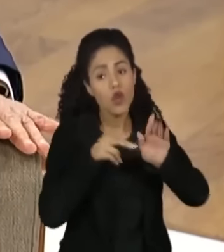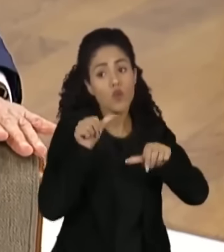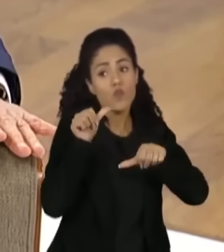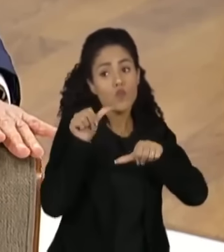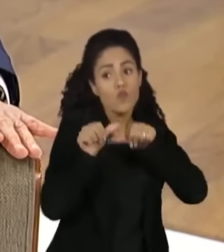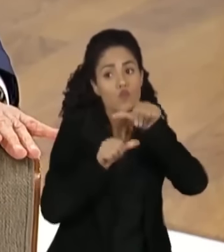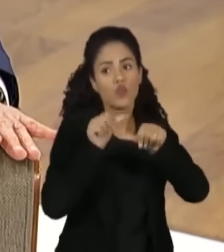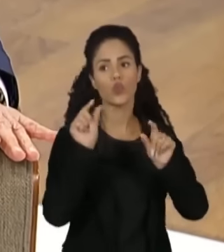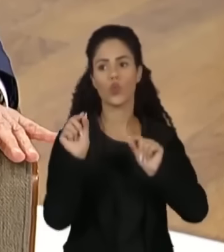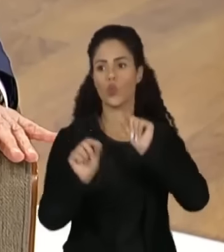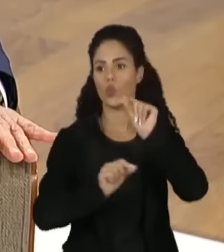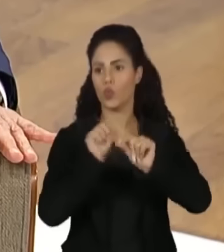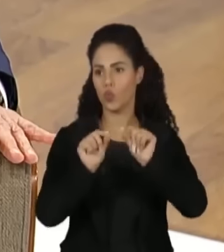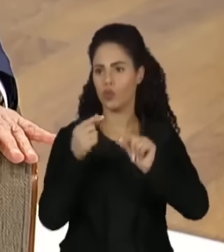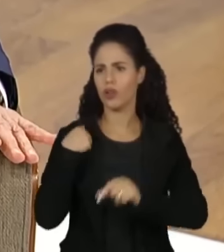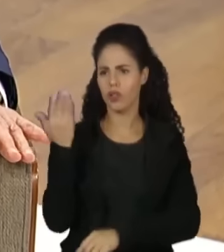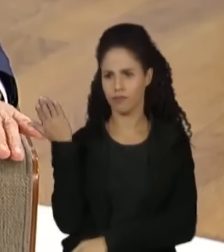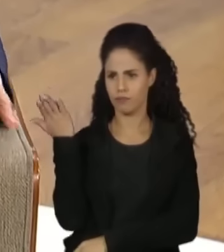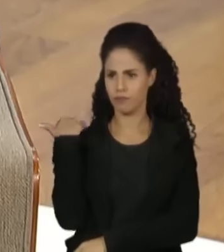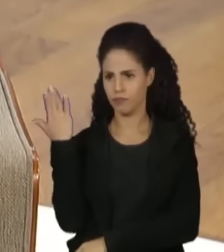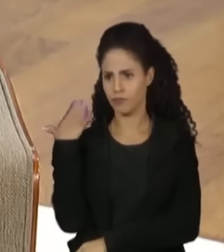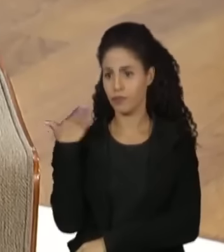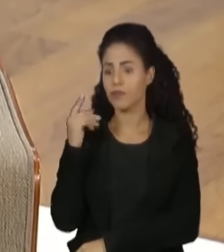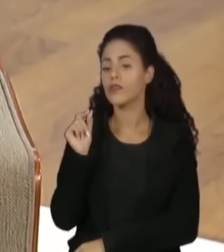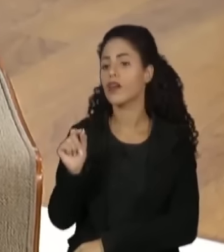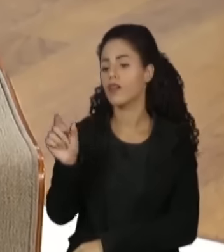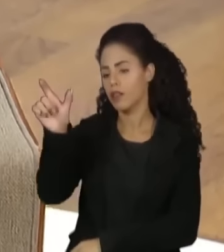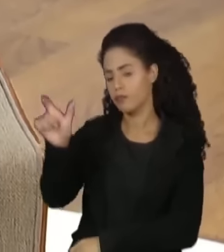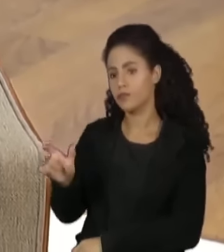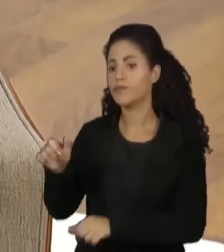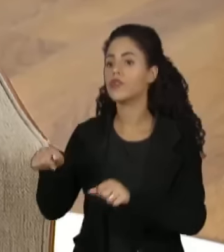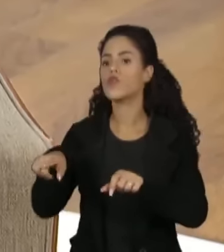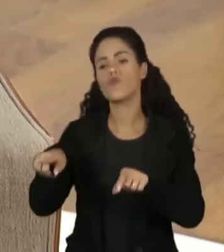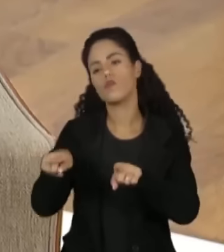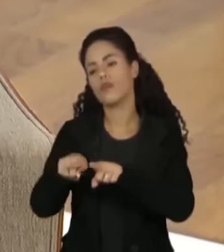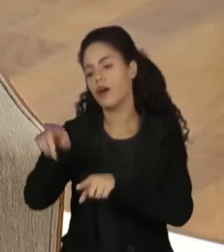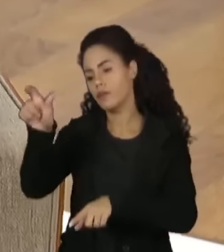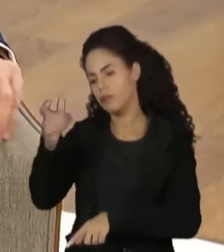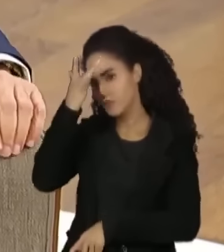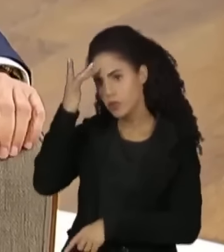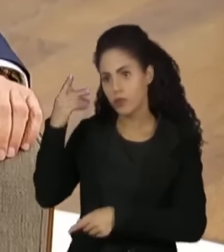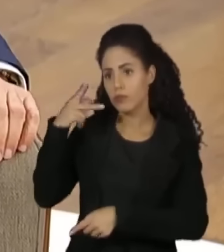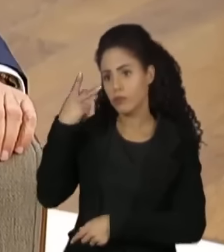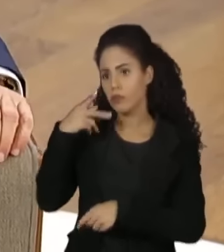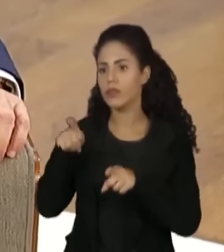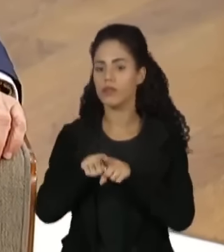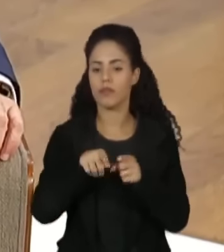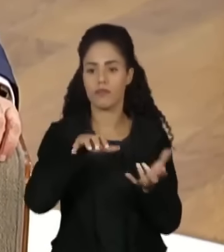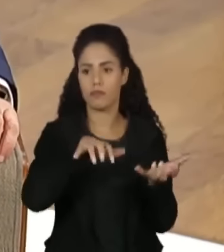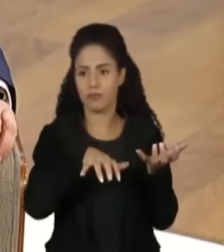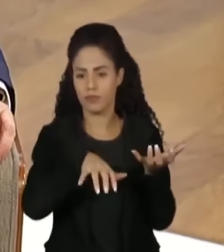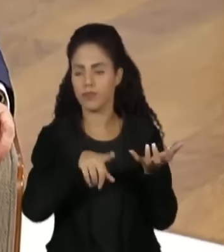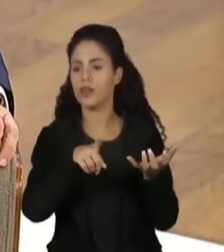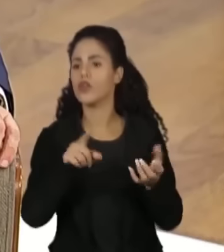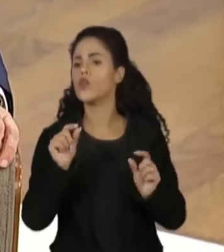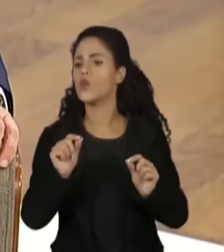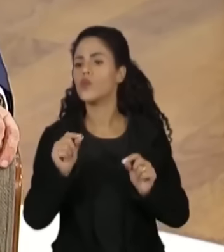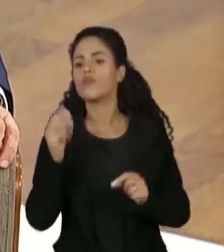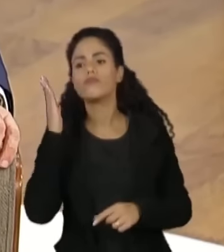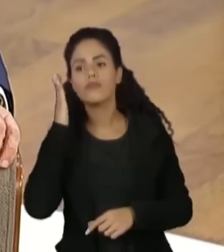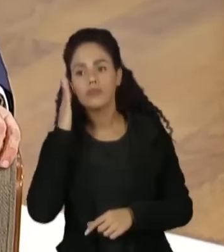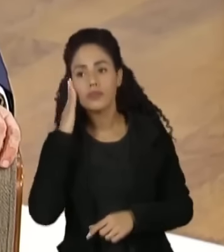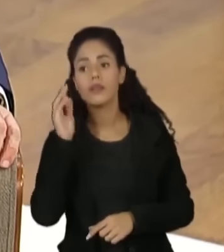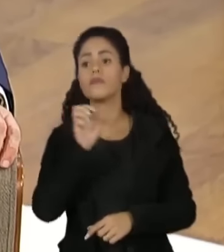uma jurisprudência antiga em que o Supremo entendeu de revogar uma súmula que previa